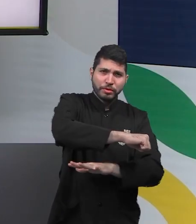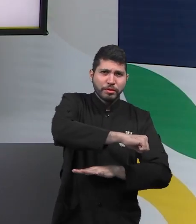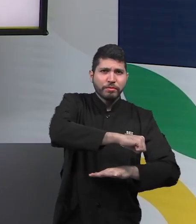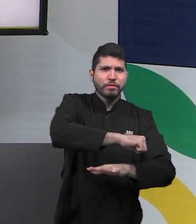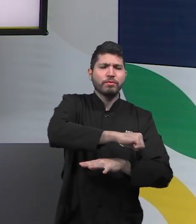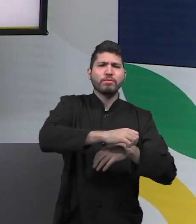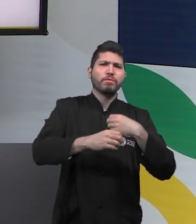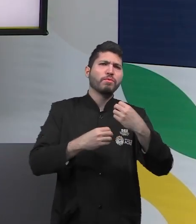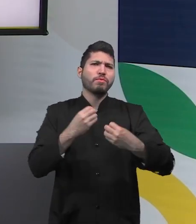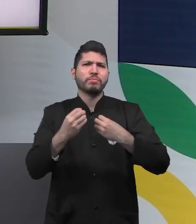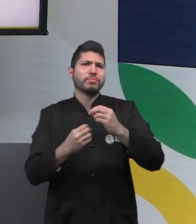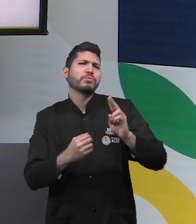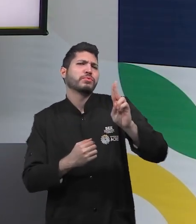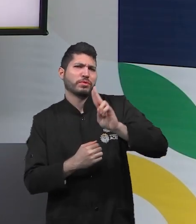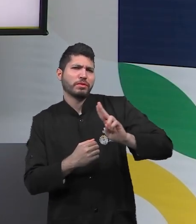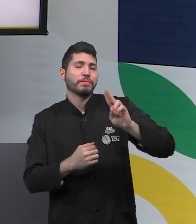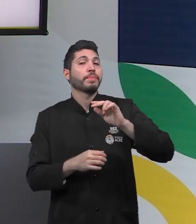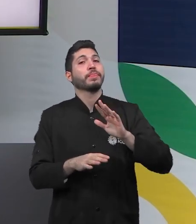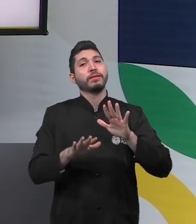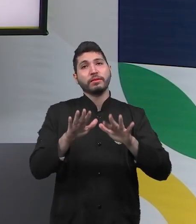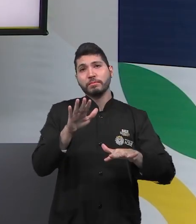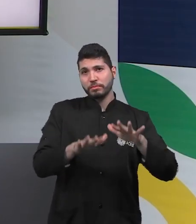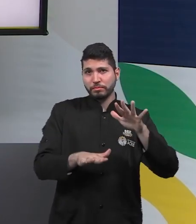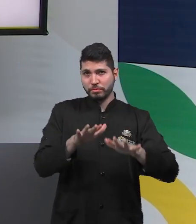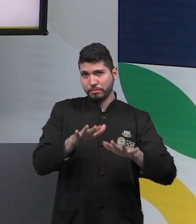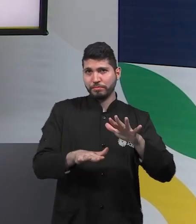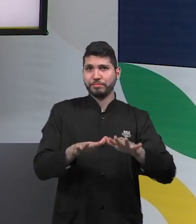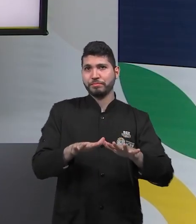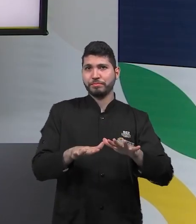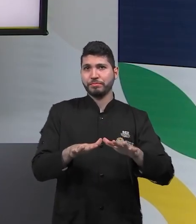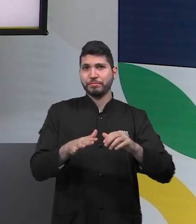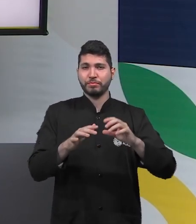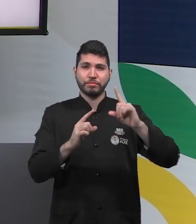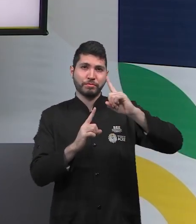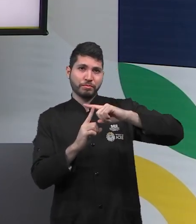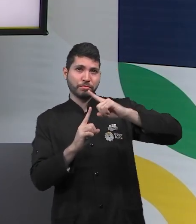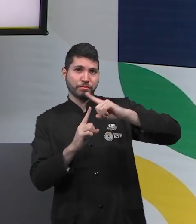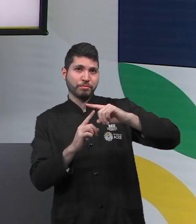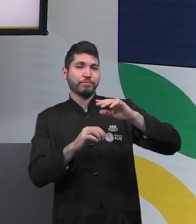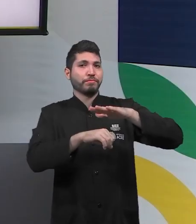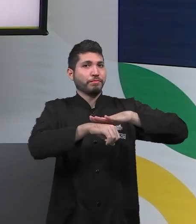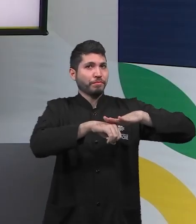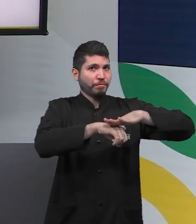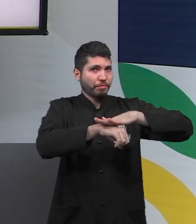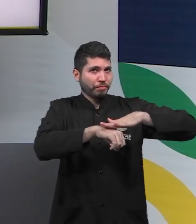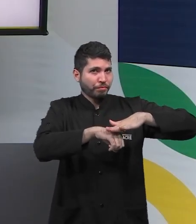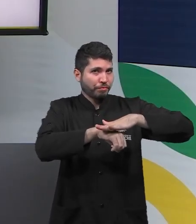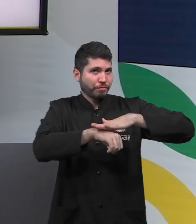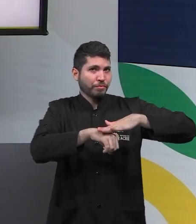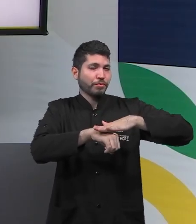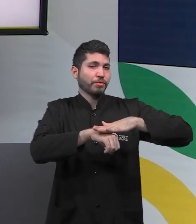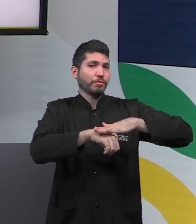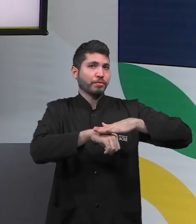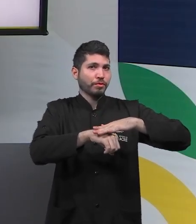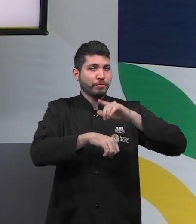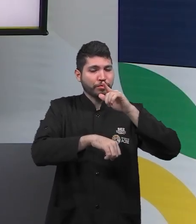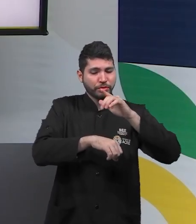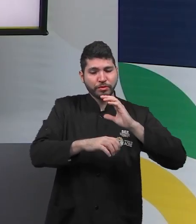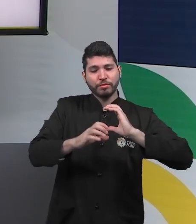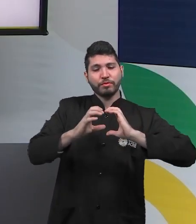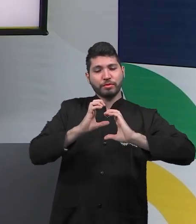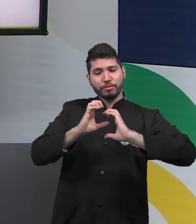posso usar? Pessoal, vai depender muito do tipo de conversa, do tom da conversa que você